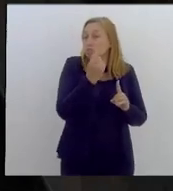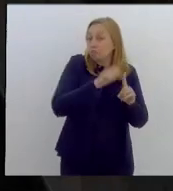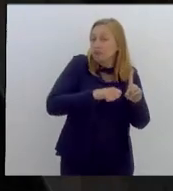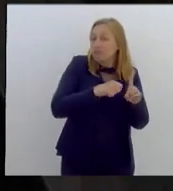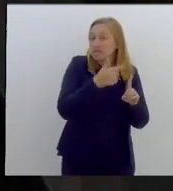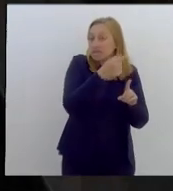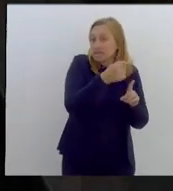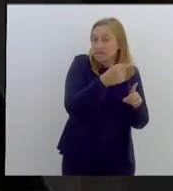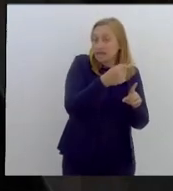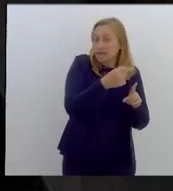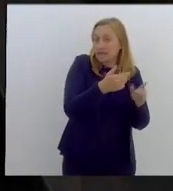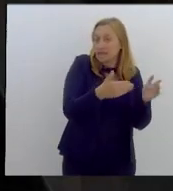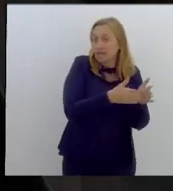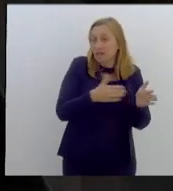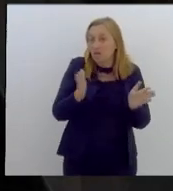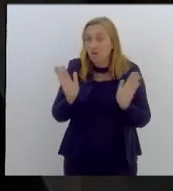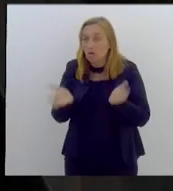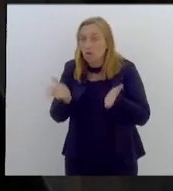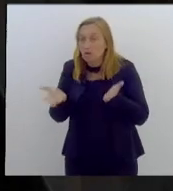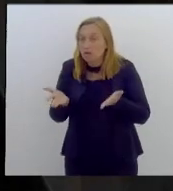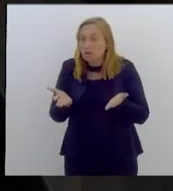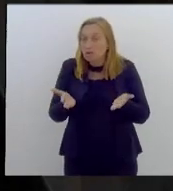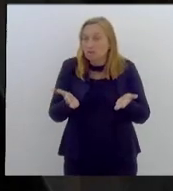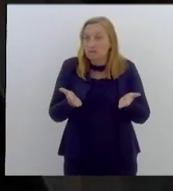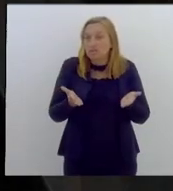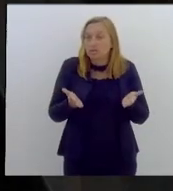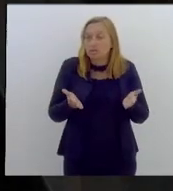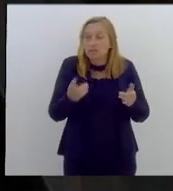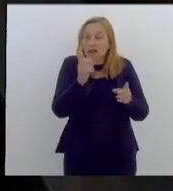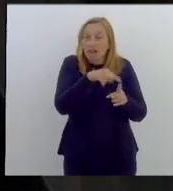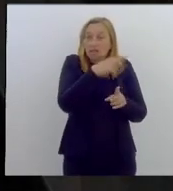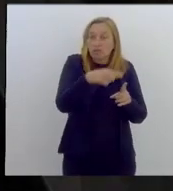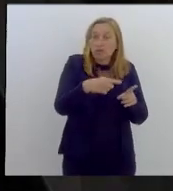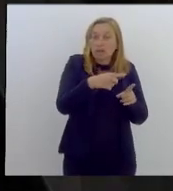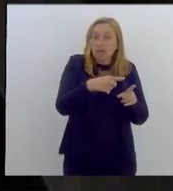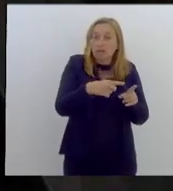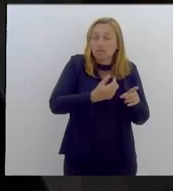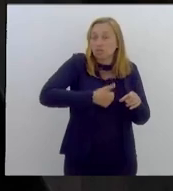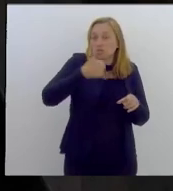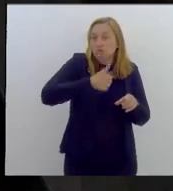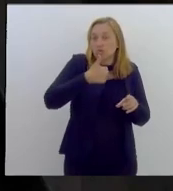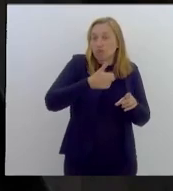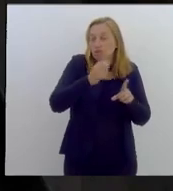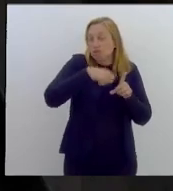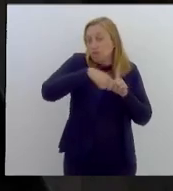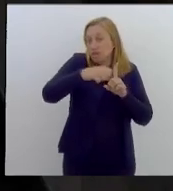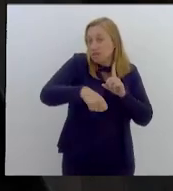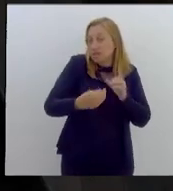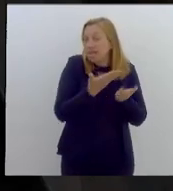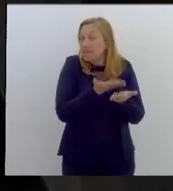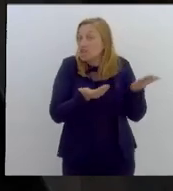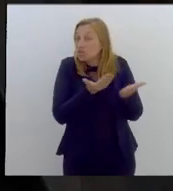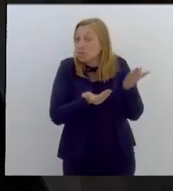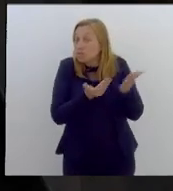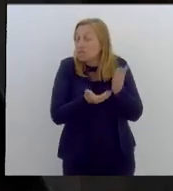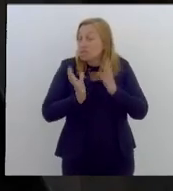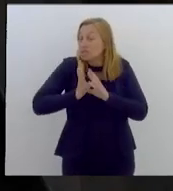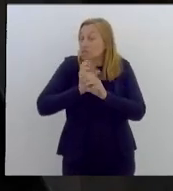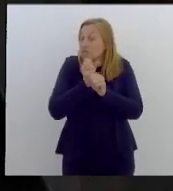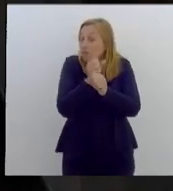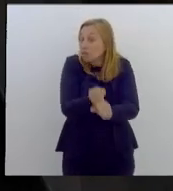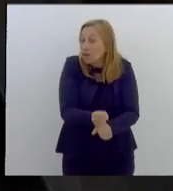cá, se você bota perda anual, você está anulando com os 6 primeiros meses. Que as perdas sejam